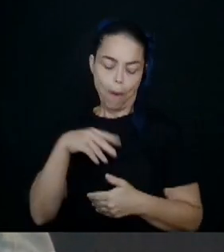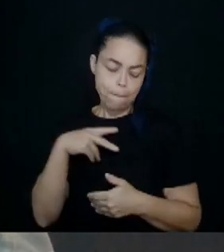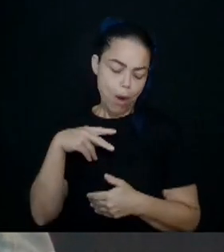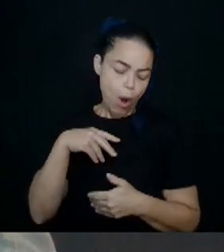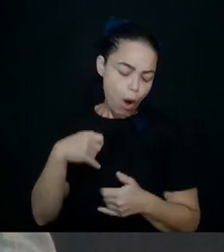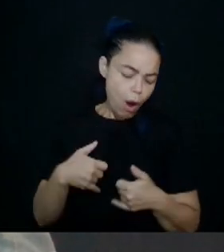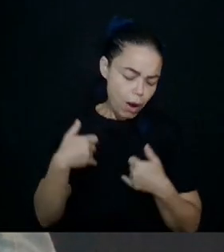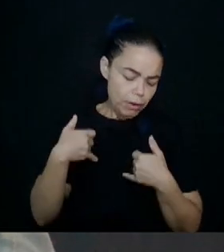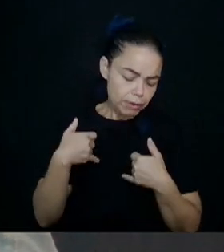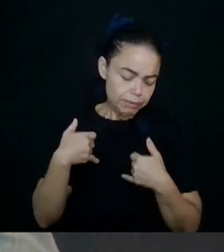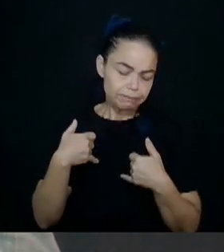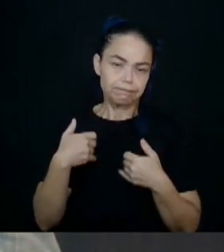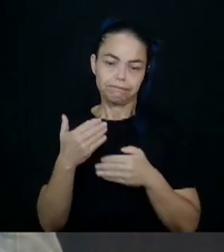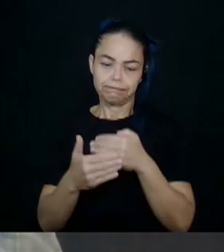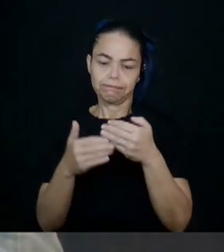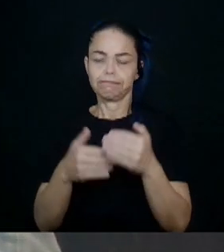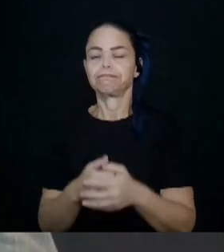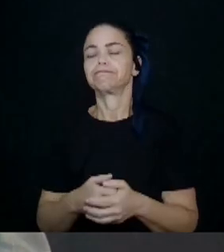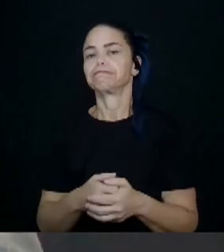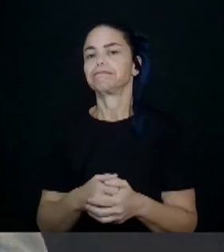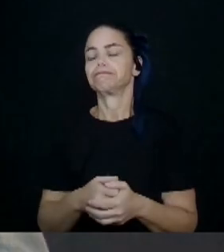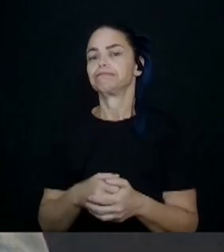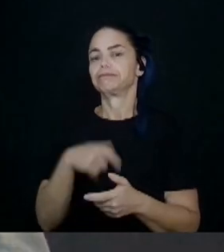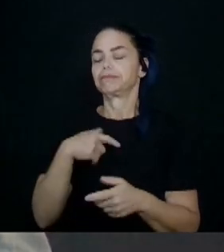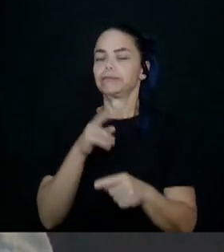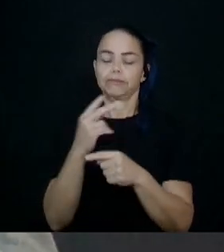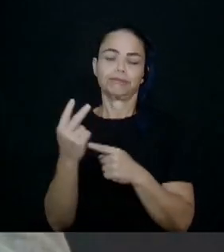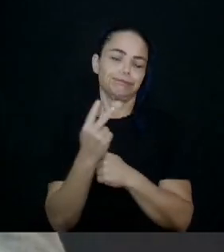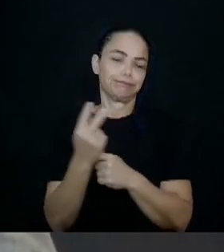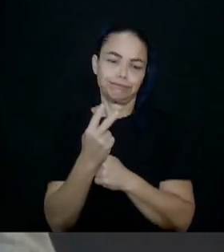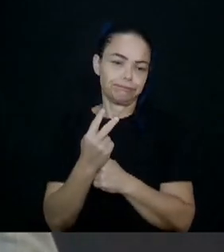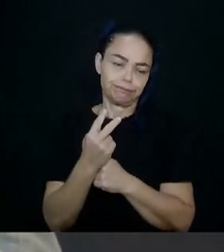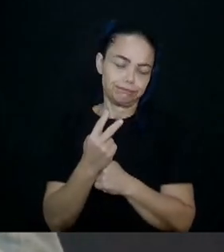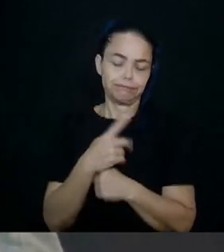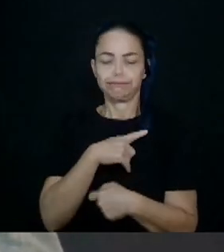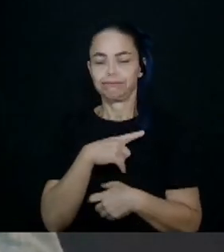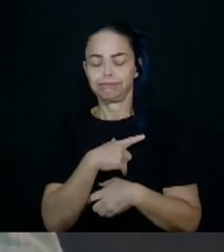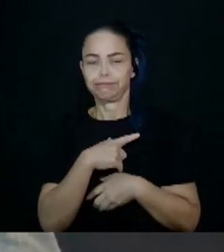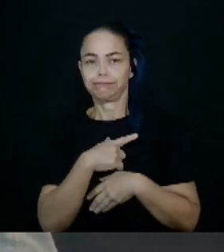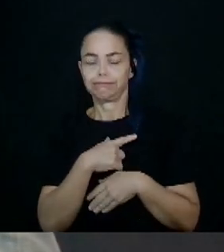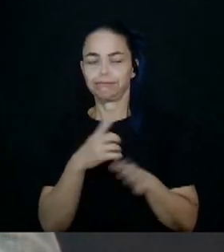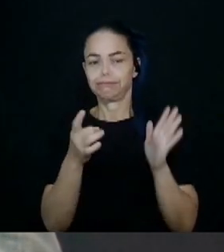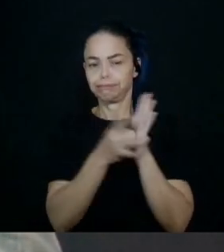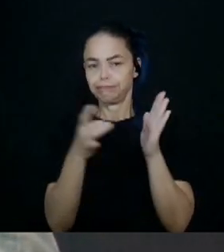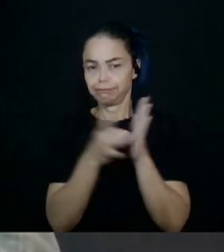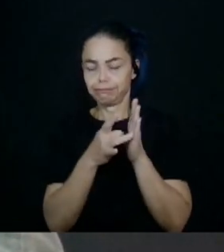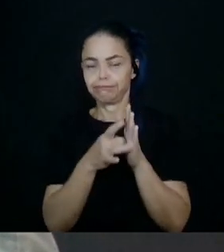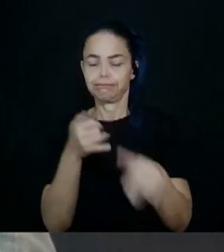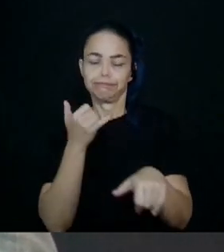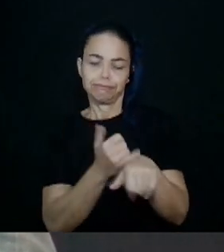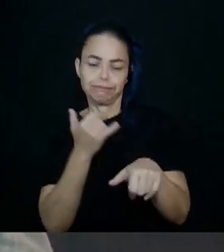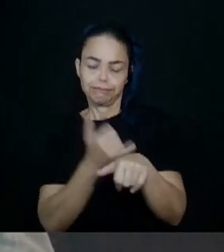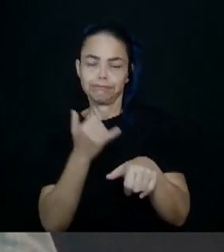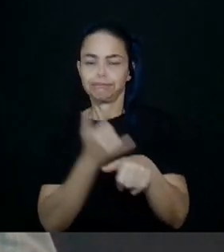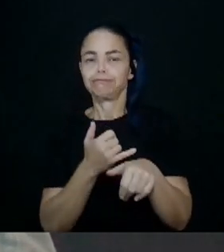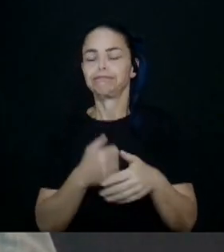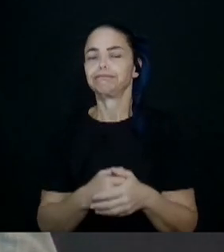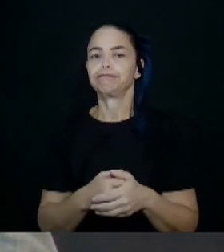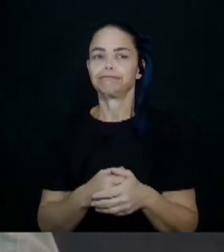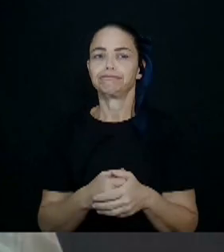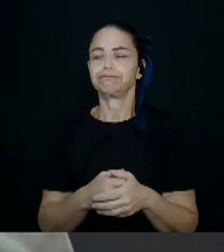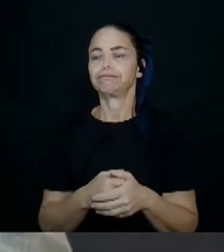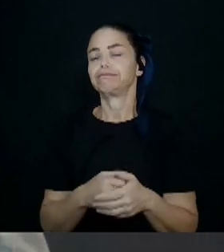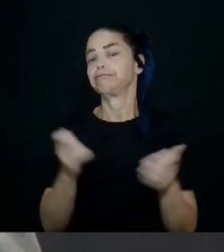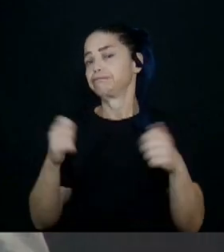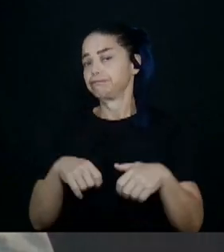no processo da qual eu estou protegido, né? Eu tenho um vidro, eu tenho metal, e esse é um processo da qual eu